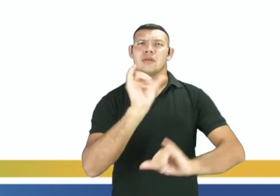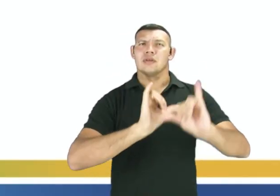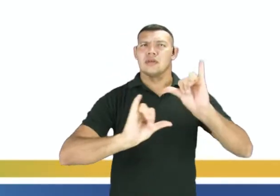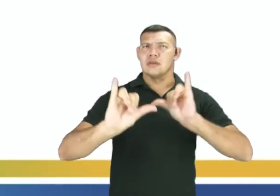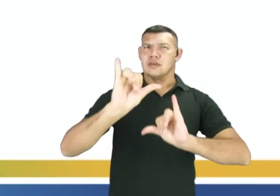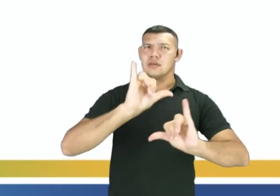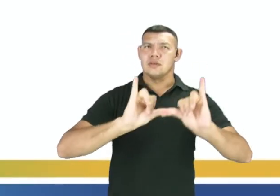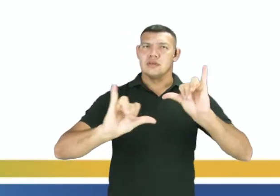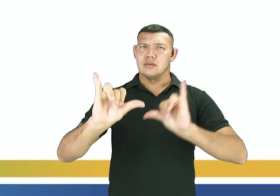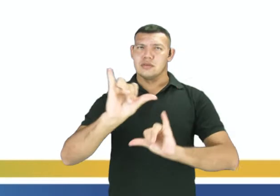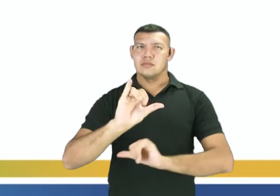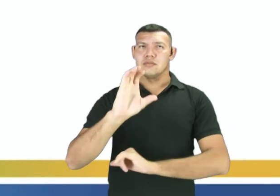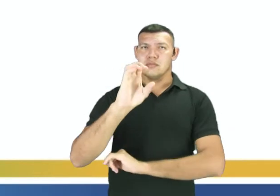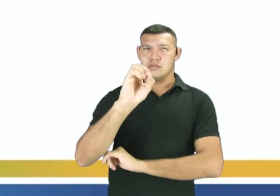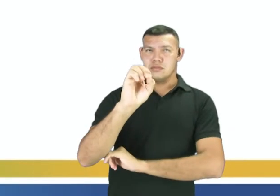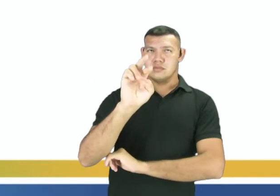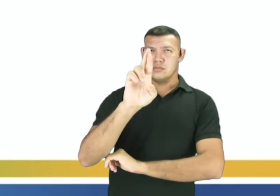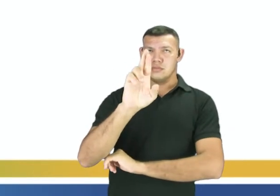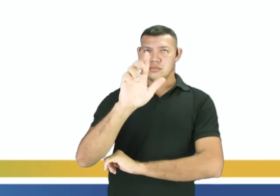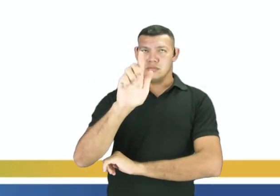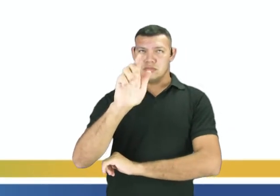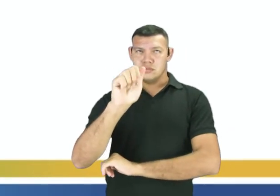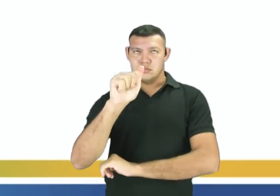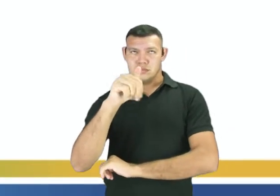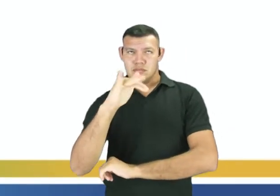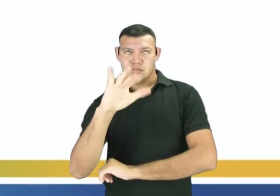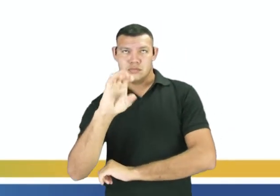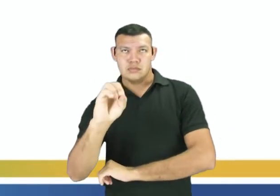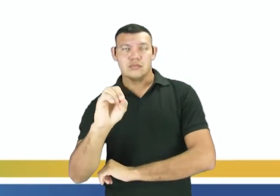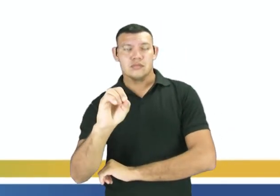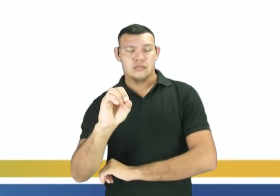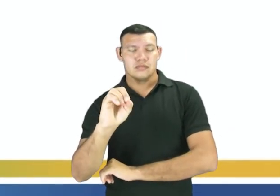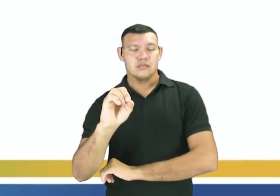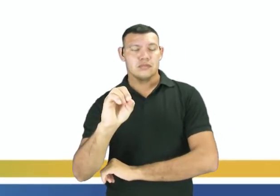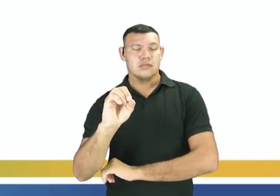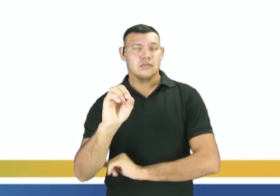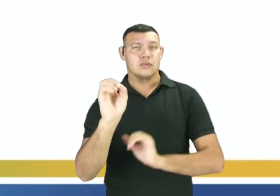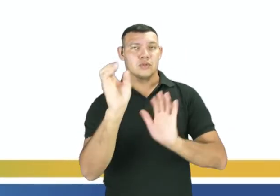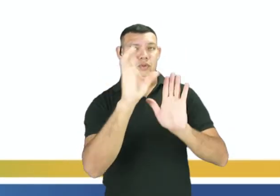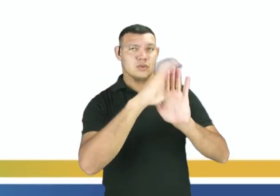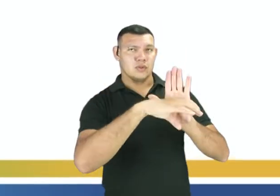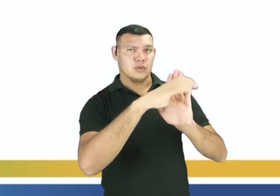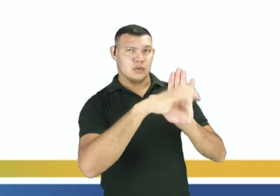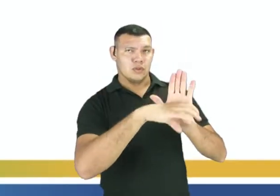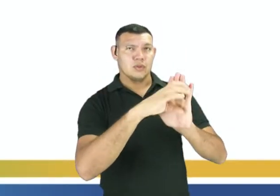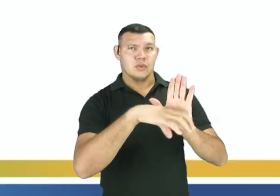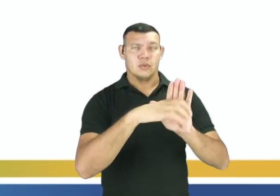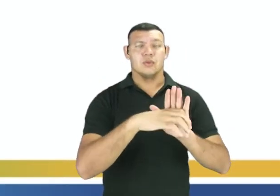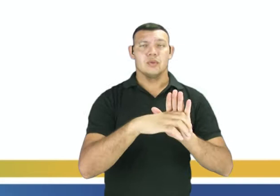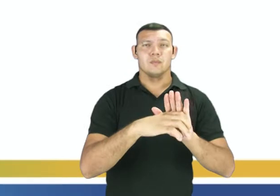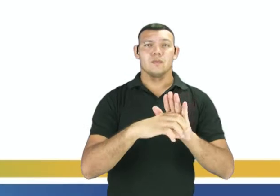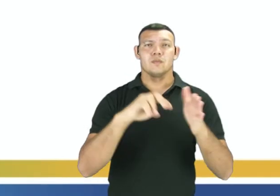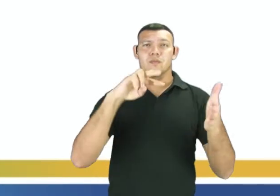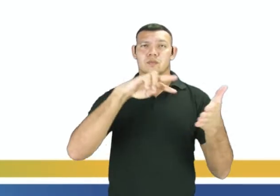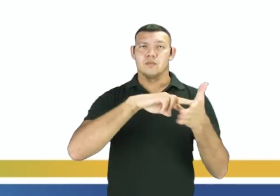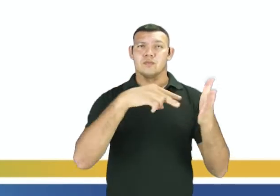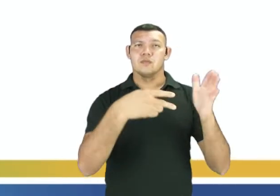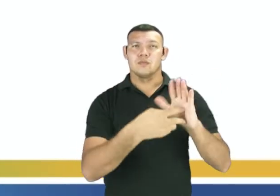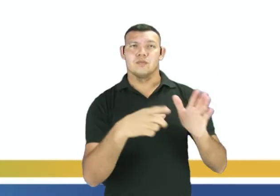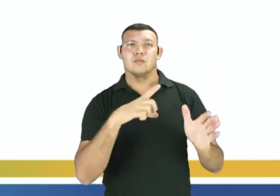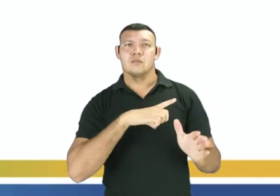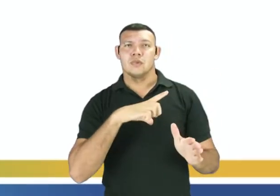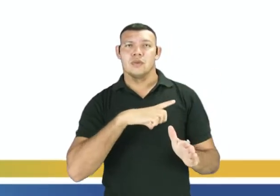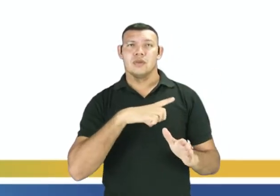São compostos que têm carbono. Porém, existem os compostos inorgânicos, que possuem também carbono,